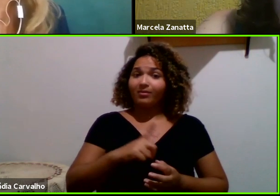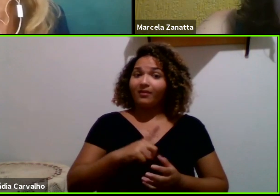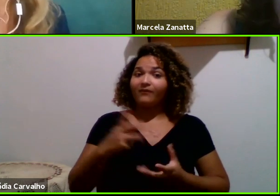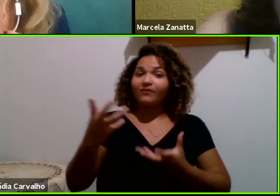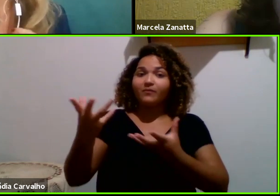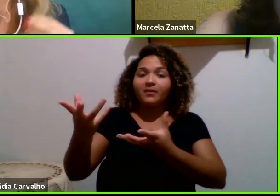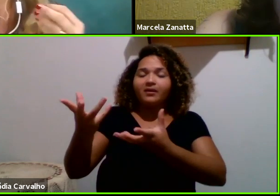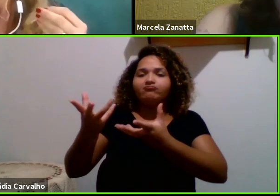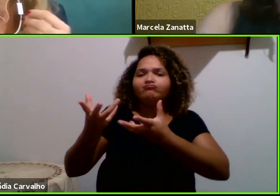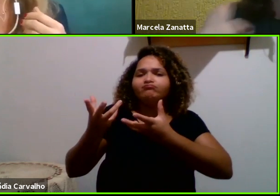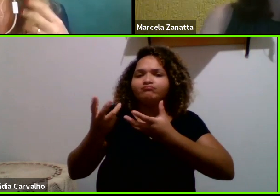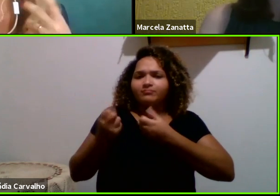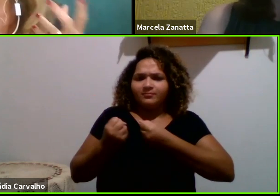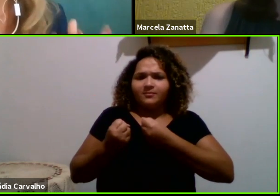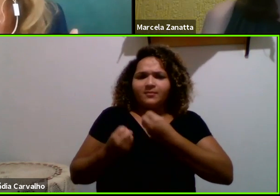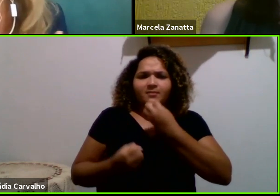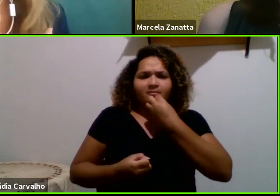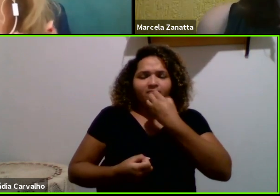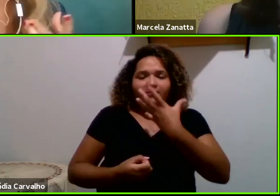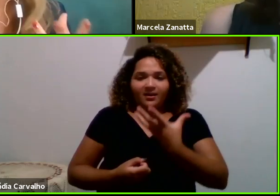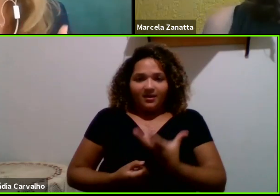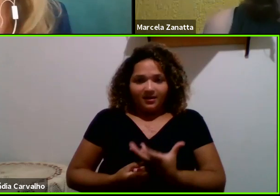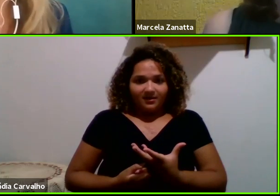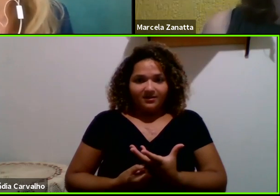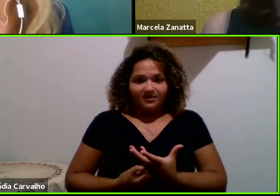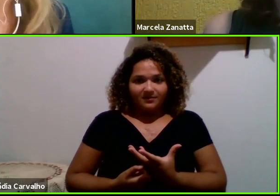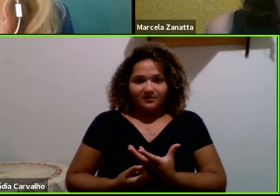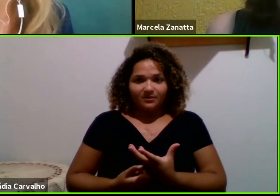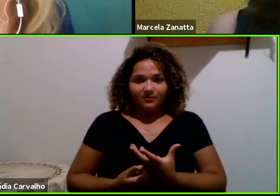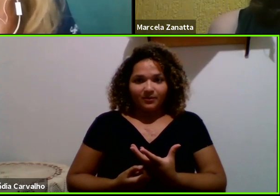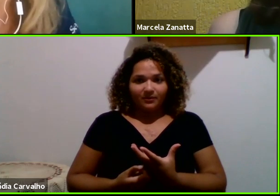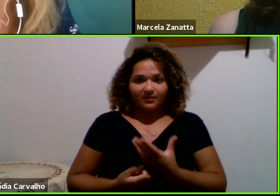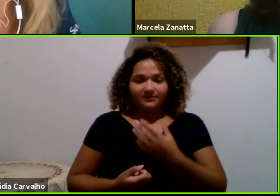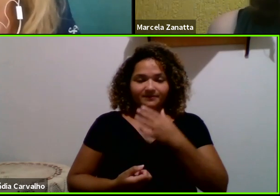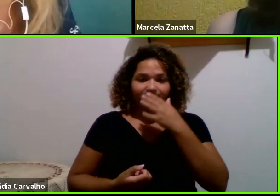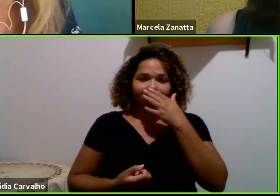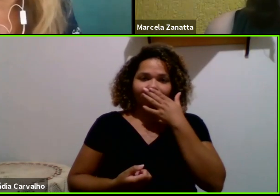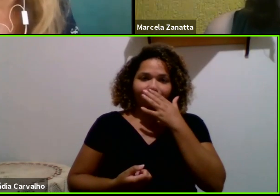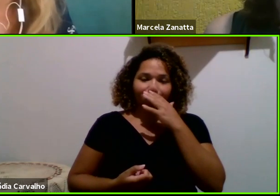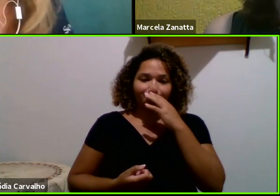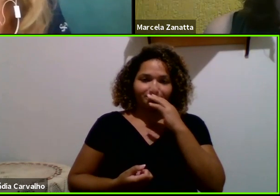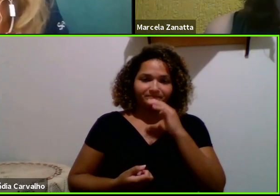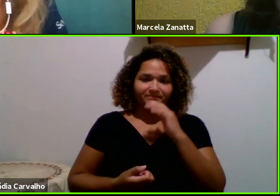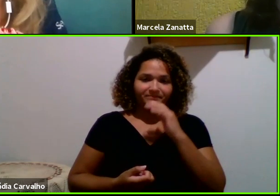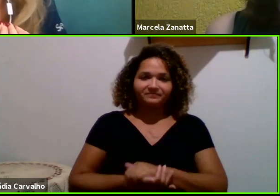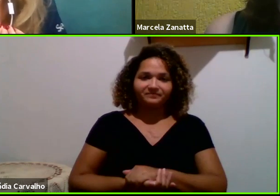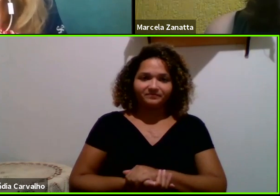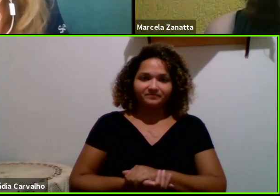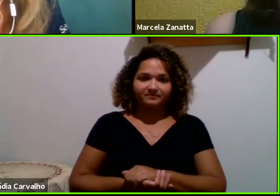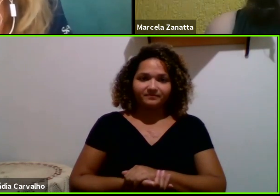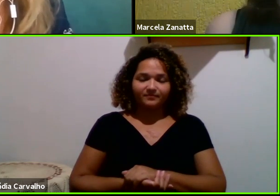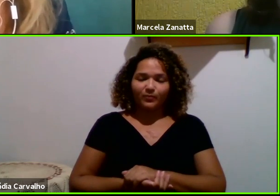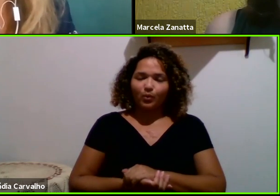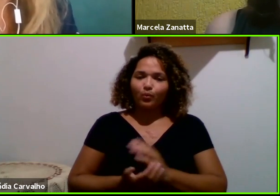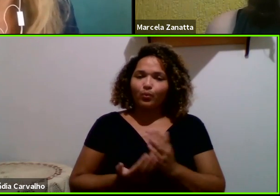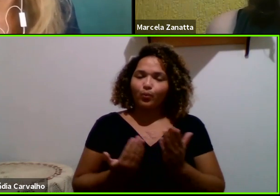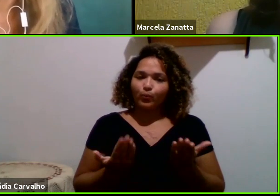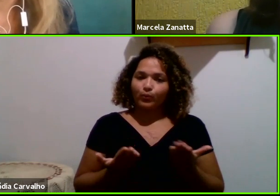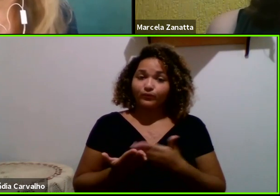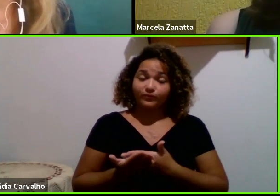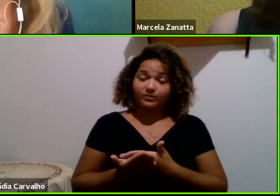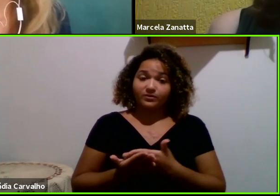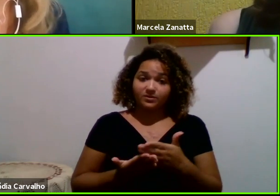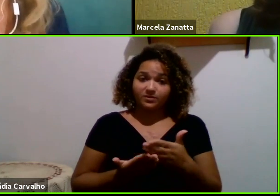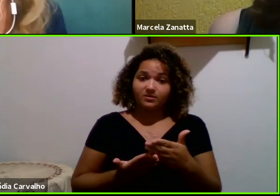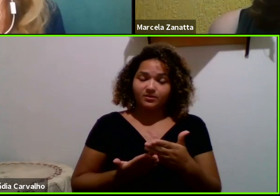né, Marcela? Eu acho que a gente já pode aproveitar e começar a conversar. Ela foi admitida num serviço hospitalar em